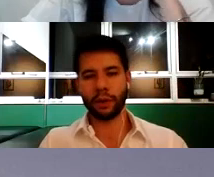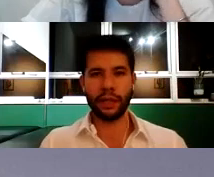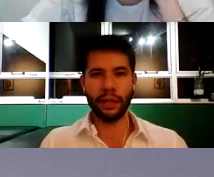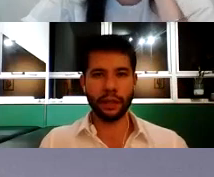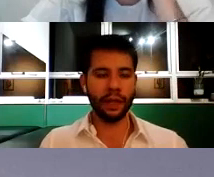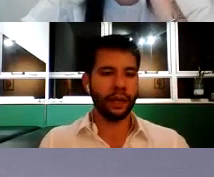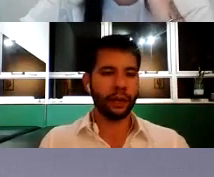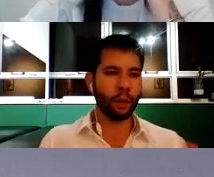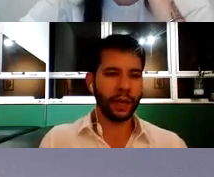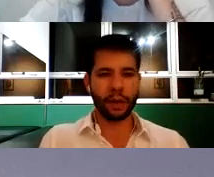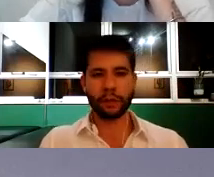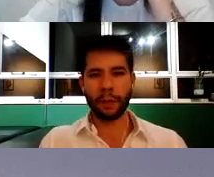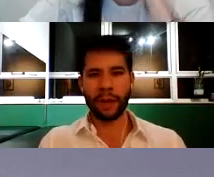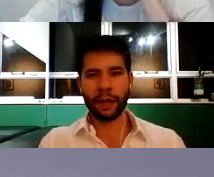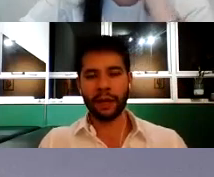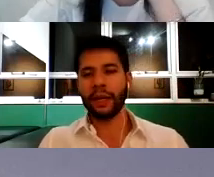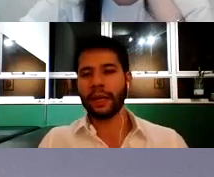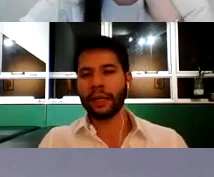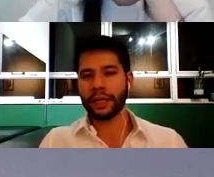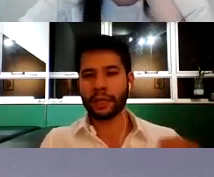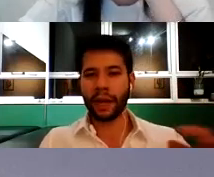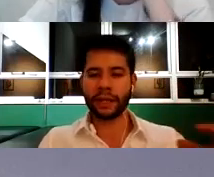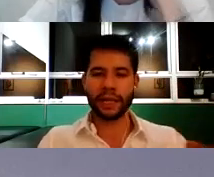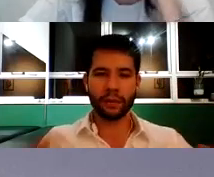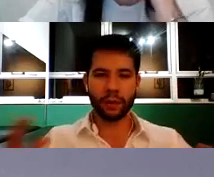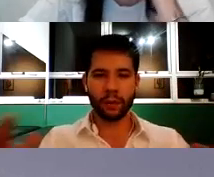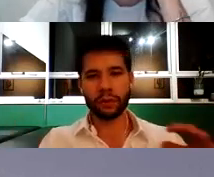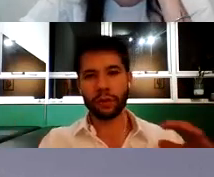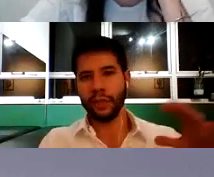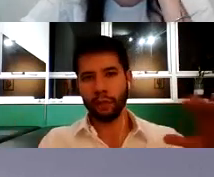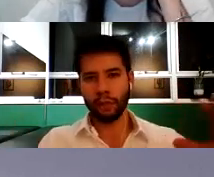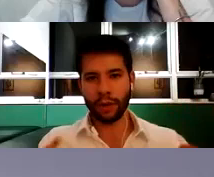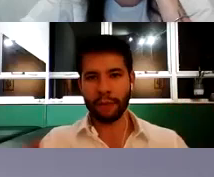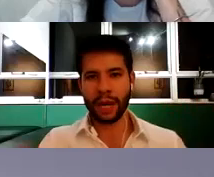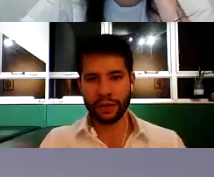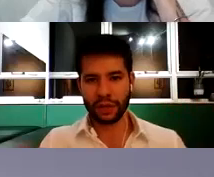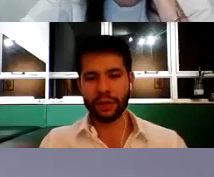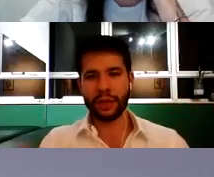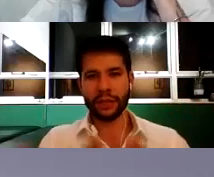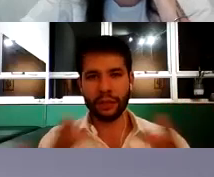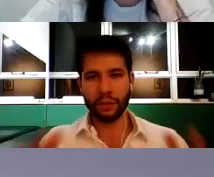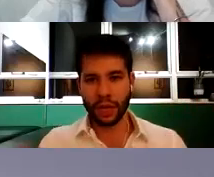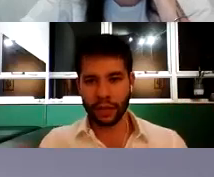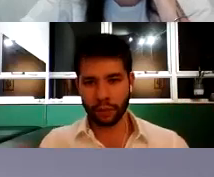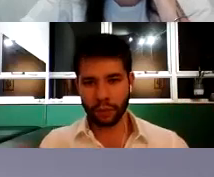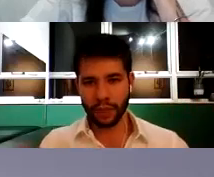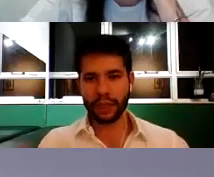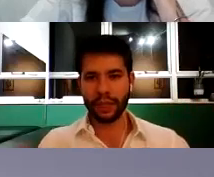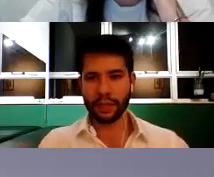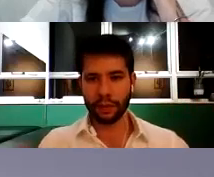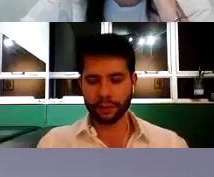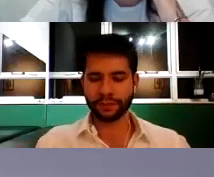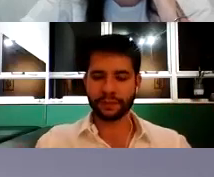tem coceguinha, como que ele gosta de mamar. Então, esses pais, eles foram construindo a imagem desse sujeito